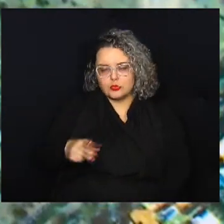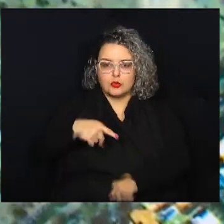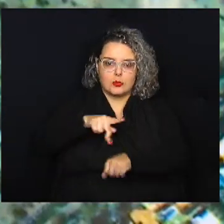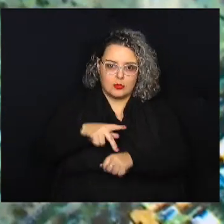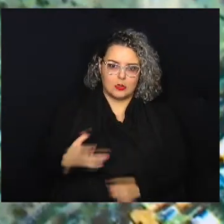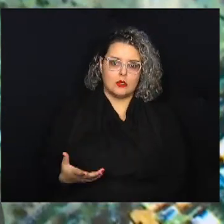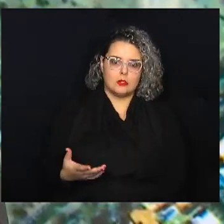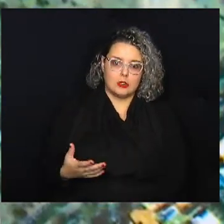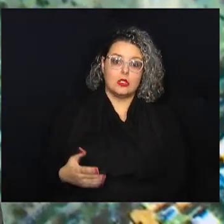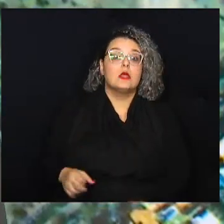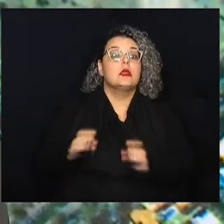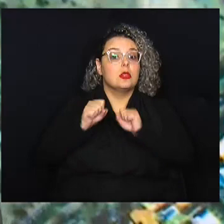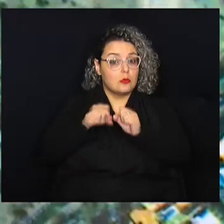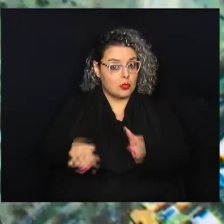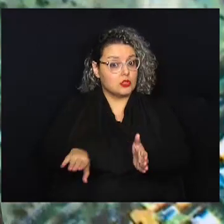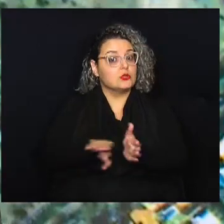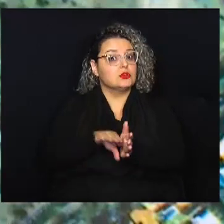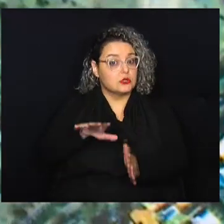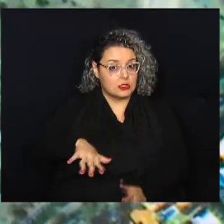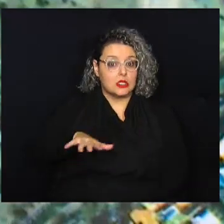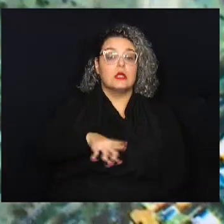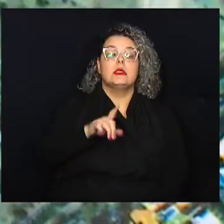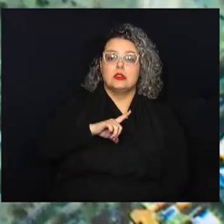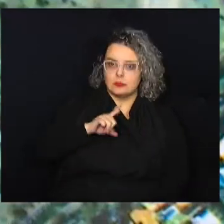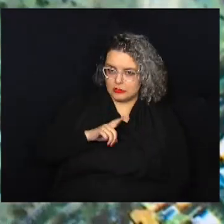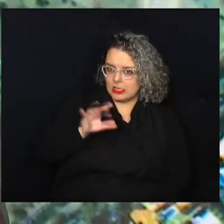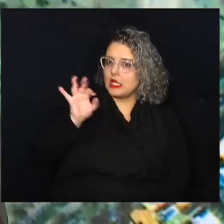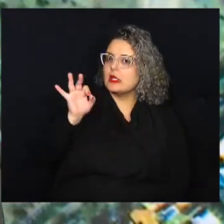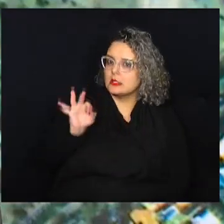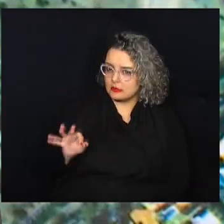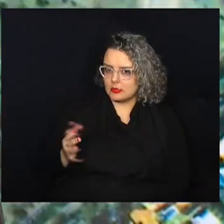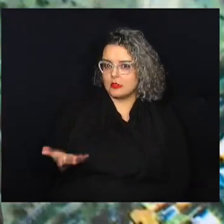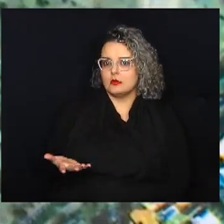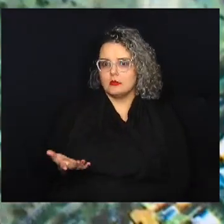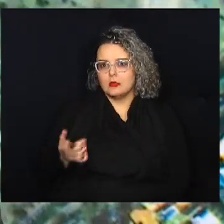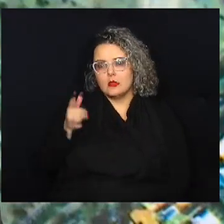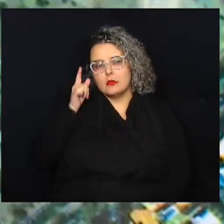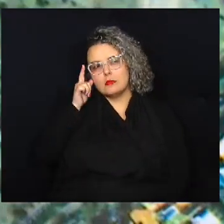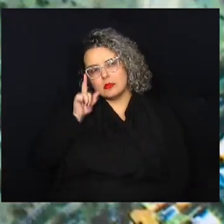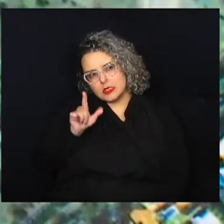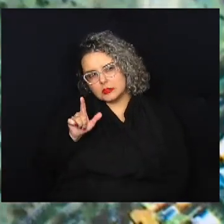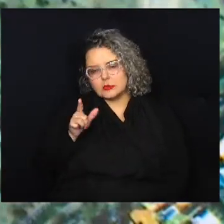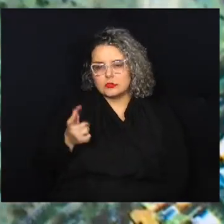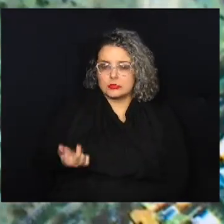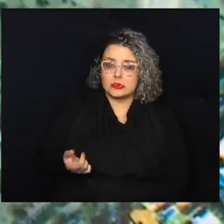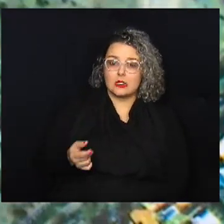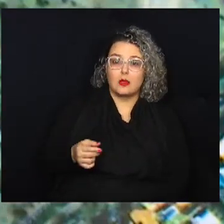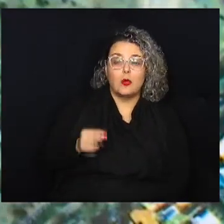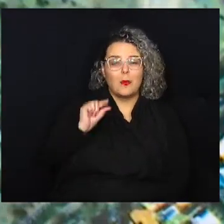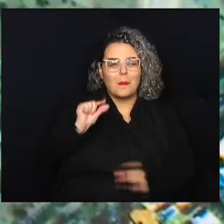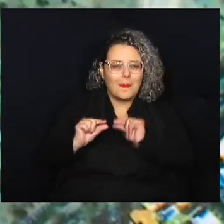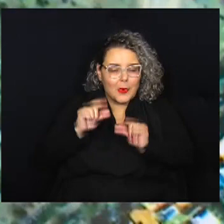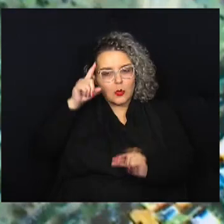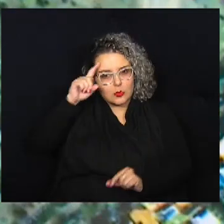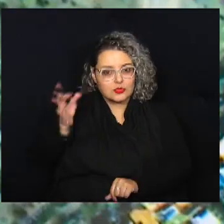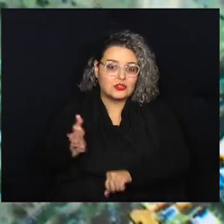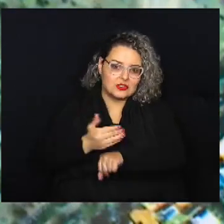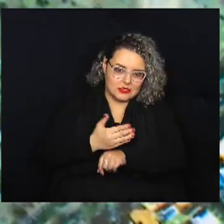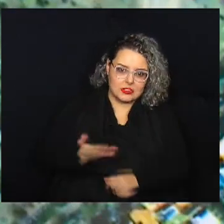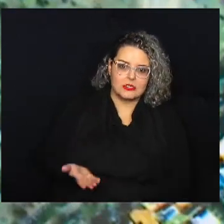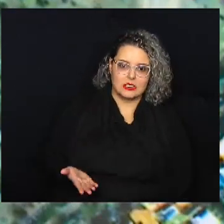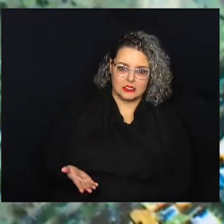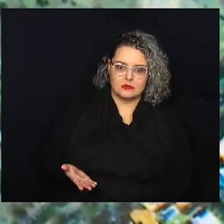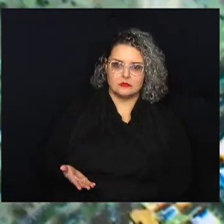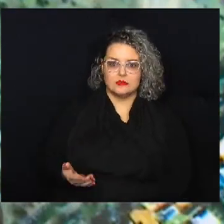e podem chegar aqui até a nossa região. Então, existe essa possibilidade, mas a gente consegue prever com menos dias de antecedência, aí, numa tendência de